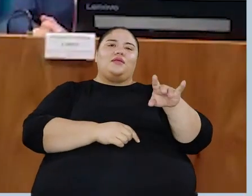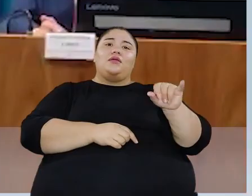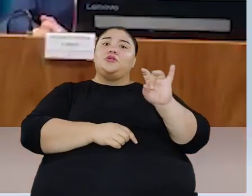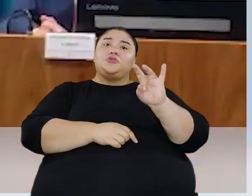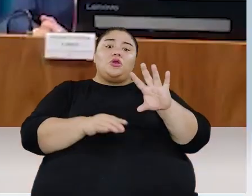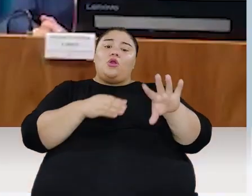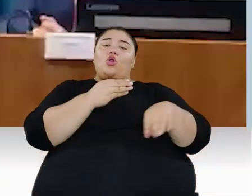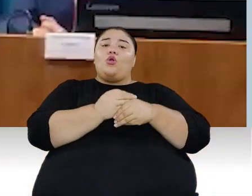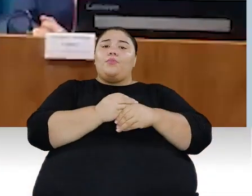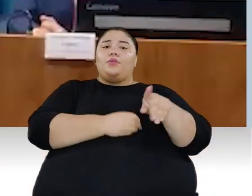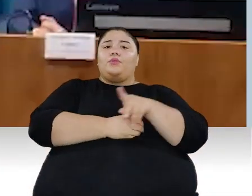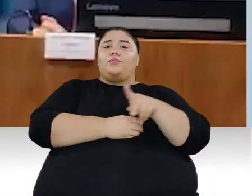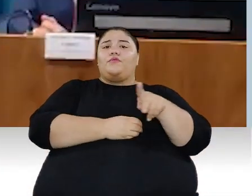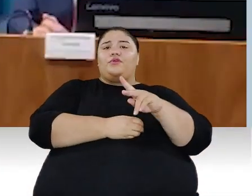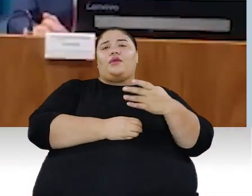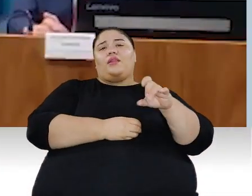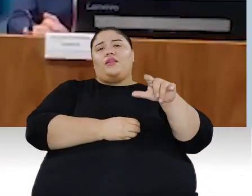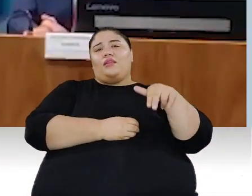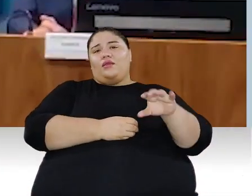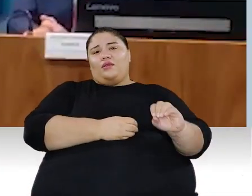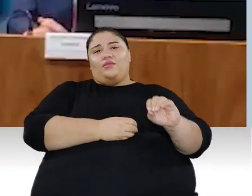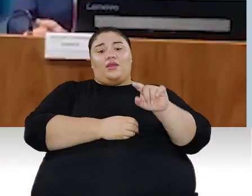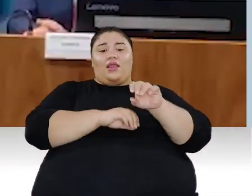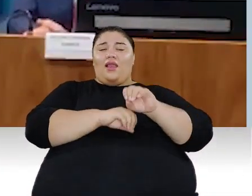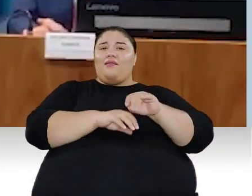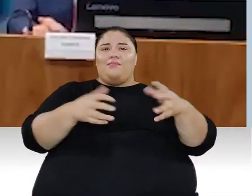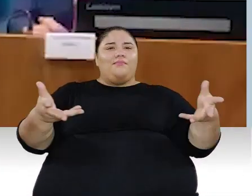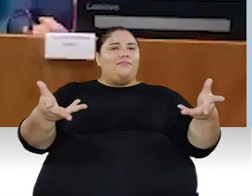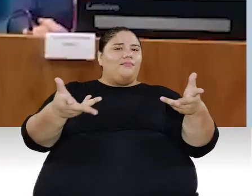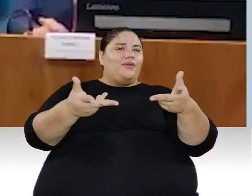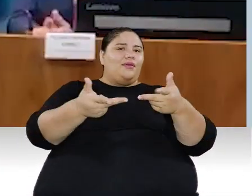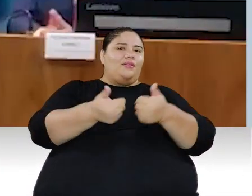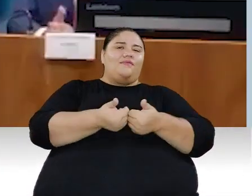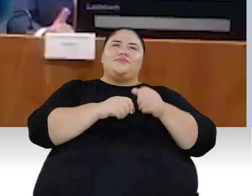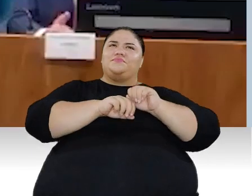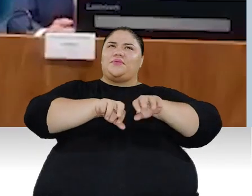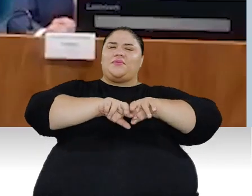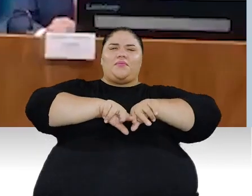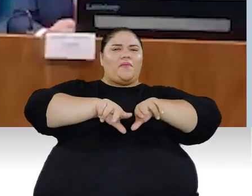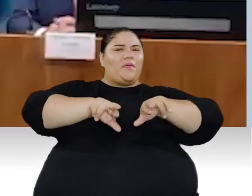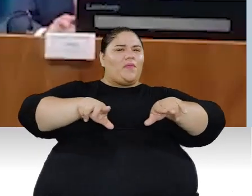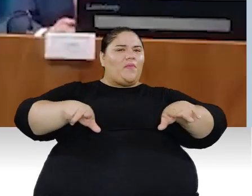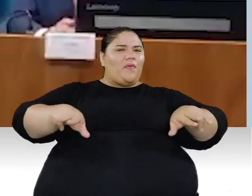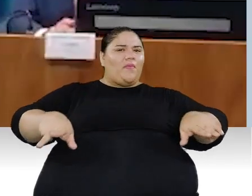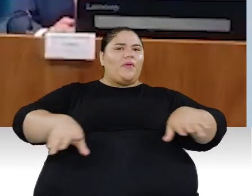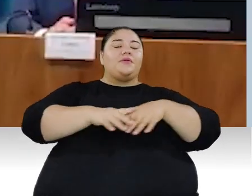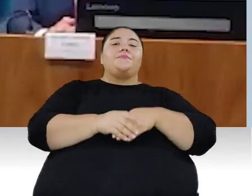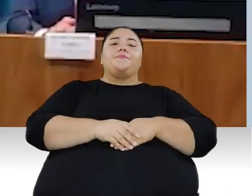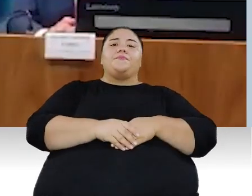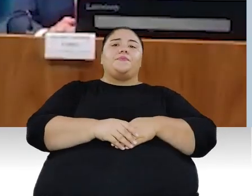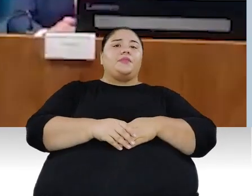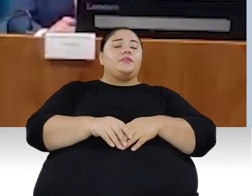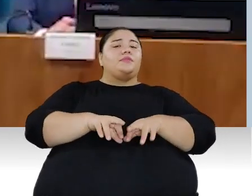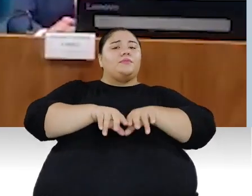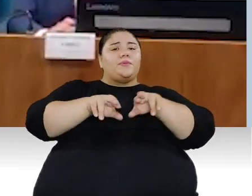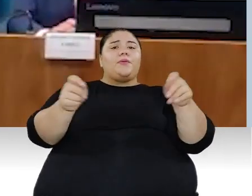Leila. Eu só quero cumprimentar o professor Heleno Torres com essa aula maravilhosa, tantos ensinamentos